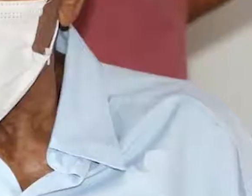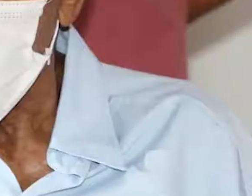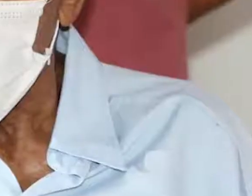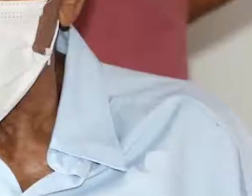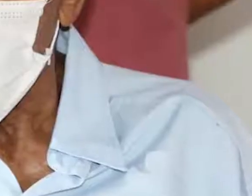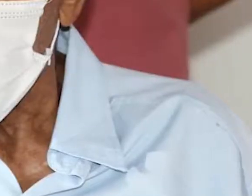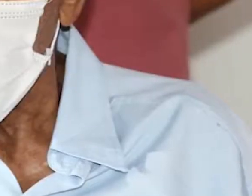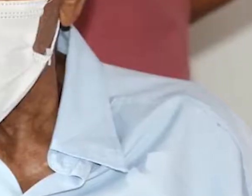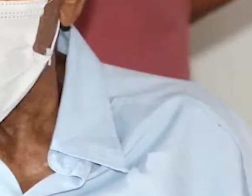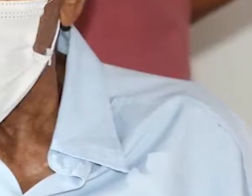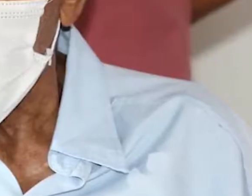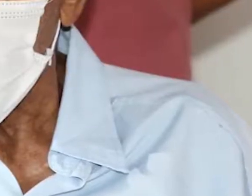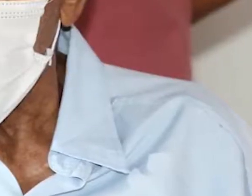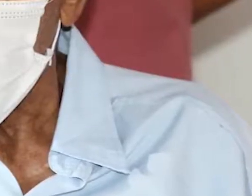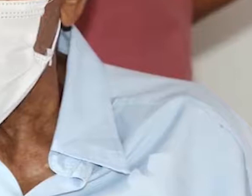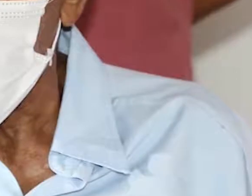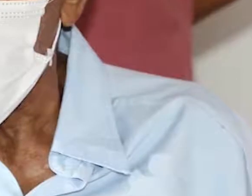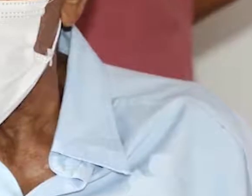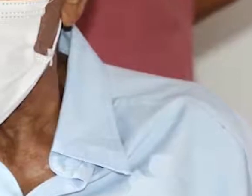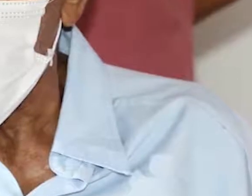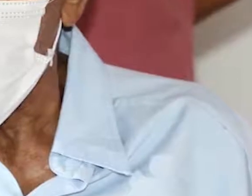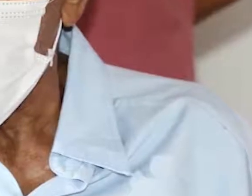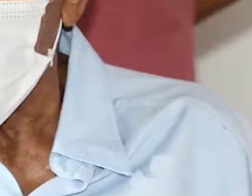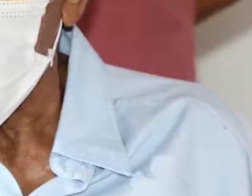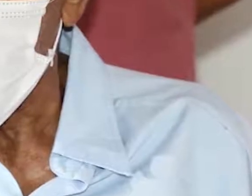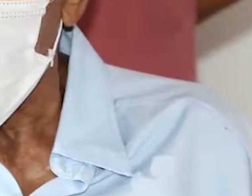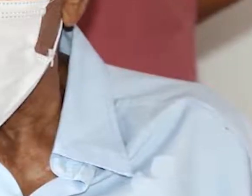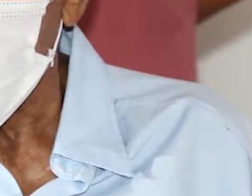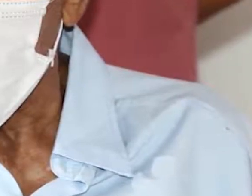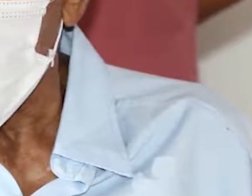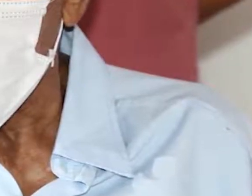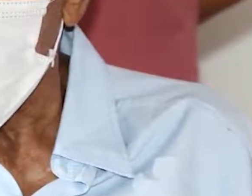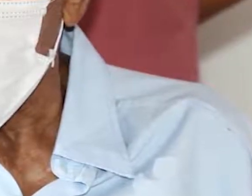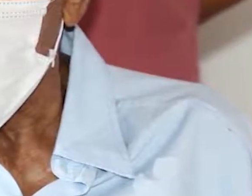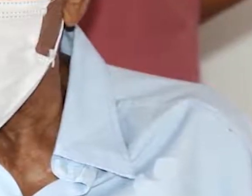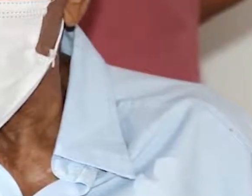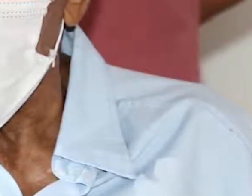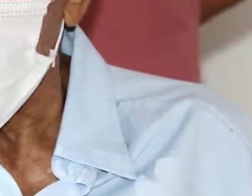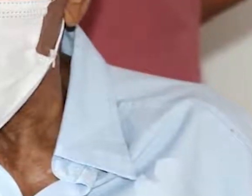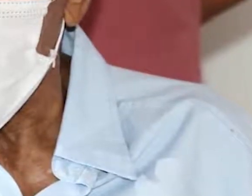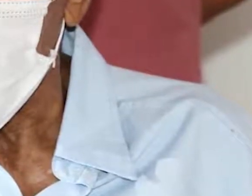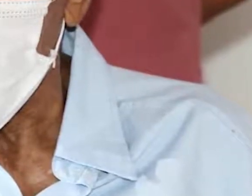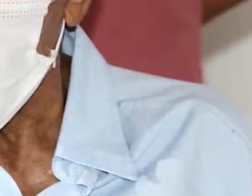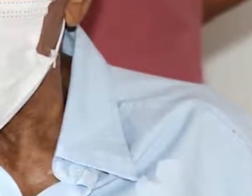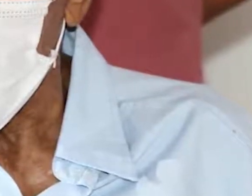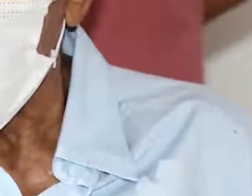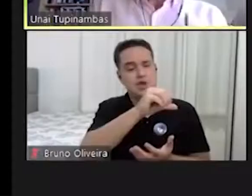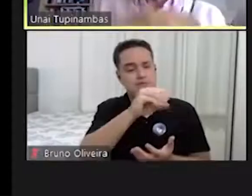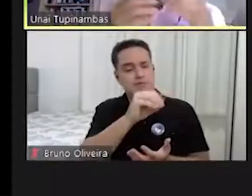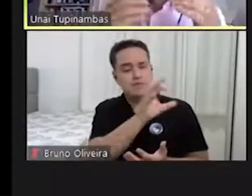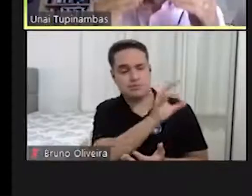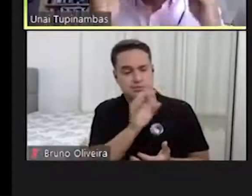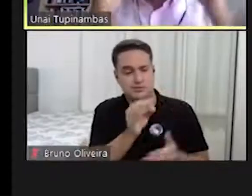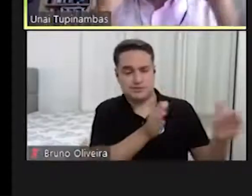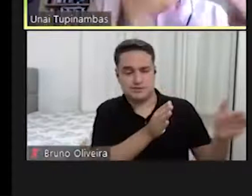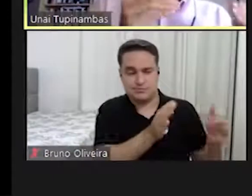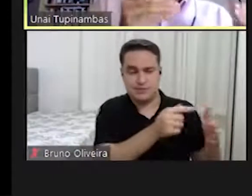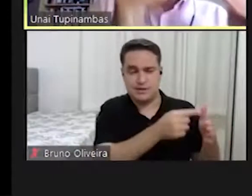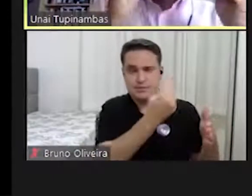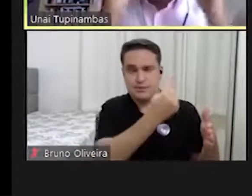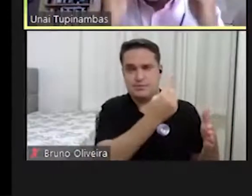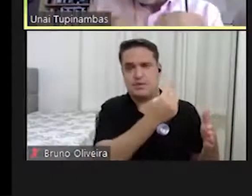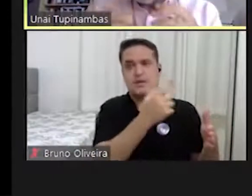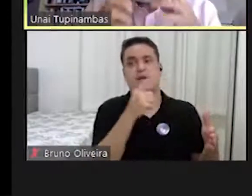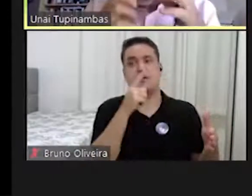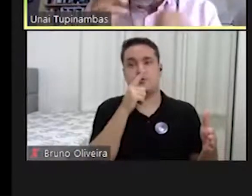A população vulnerável já. O cenário ideal é que vacine 90% antes do outono, né? E eu acho que a gente vacinar e